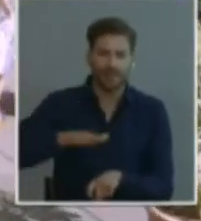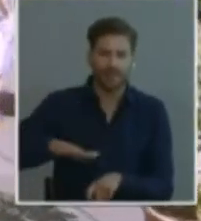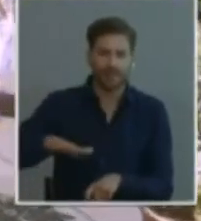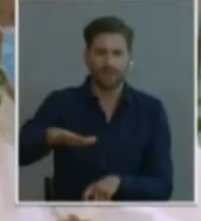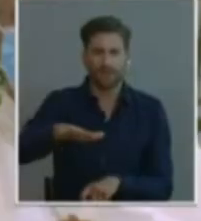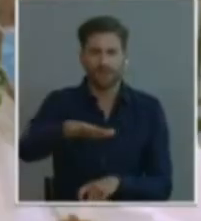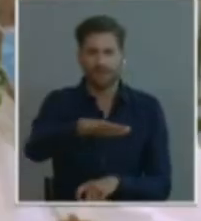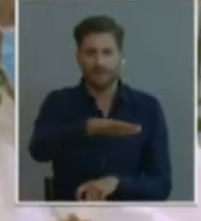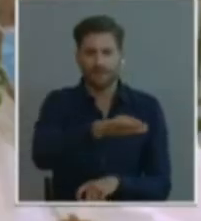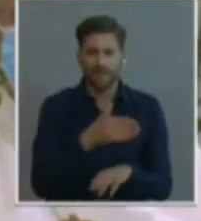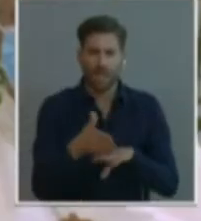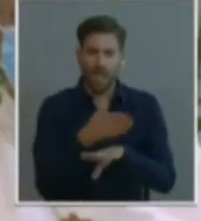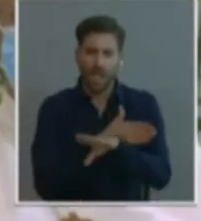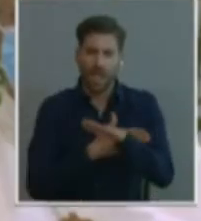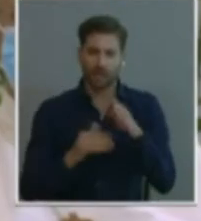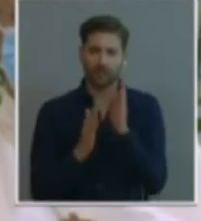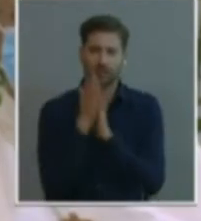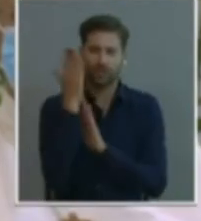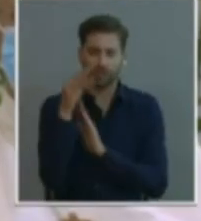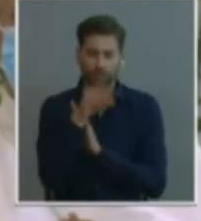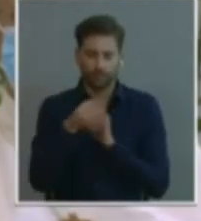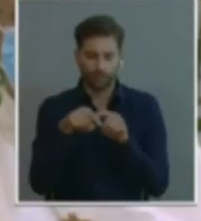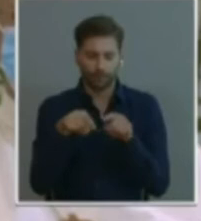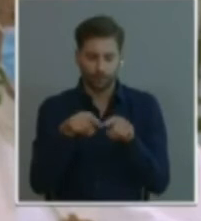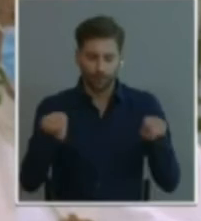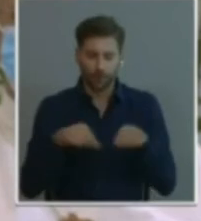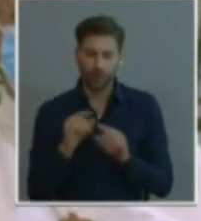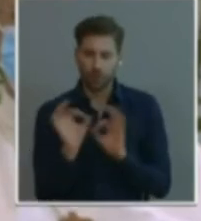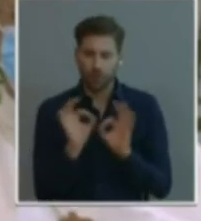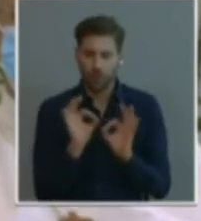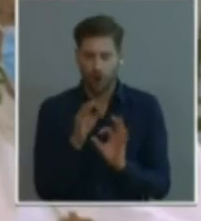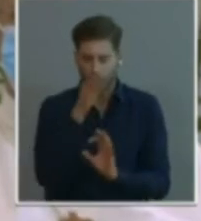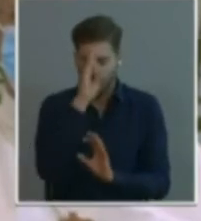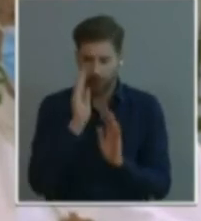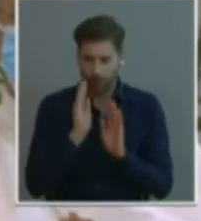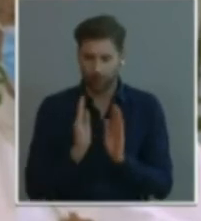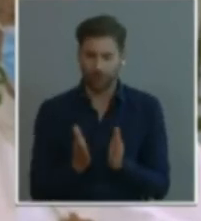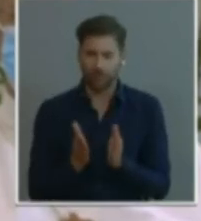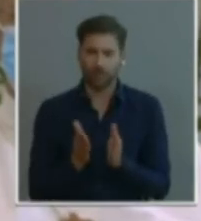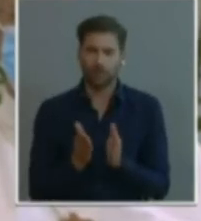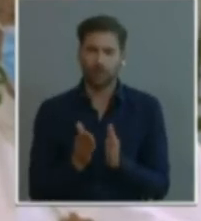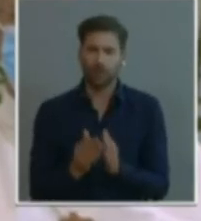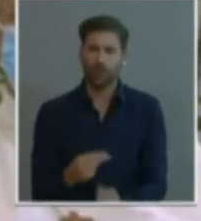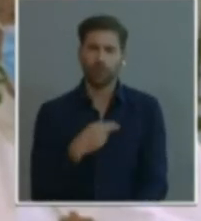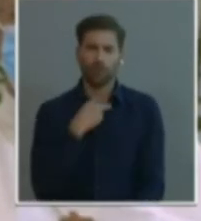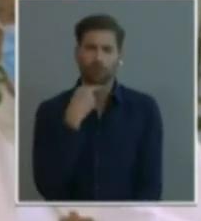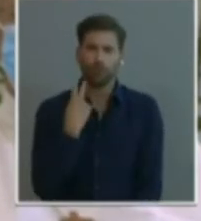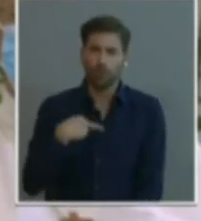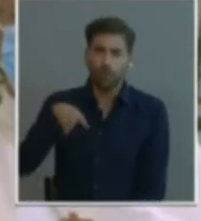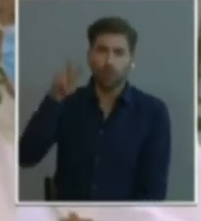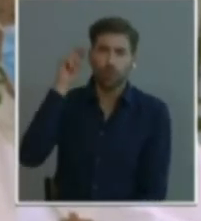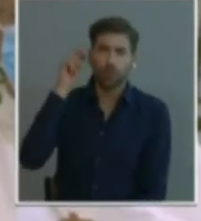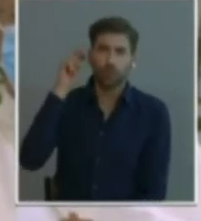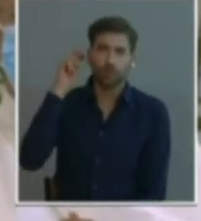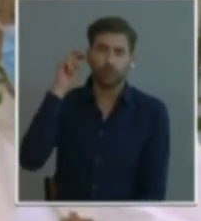tinha preparado um lugar. E ouvi uma voz poderosa que clamava no